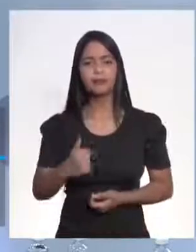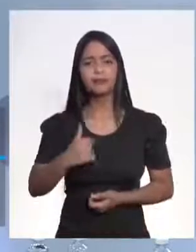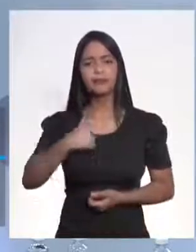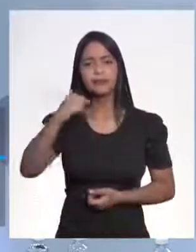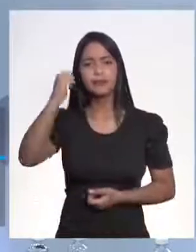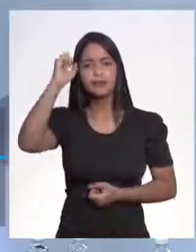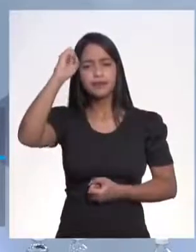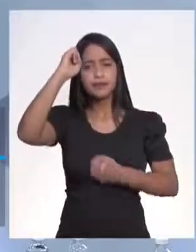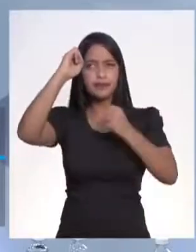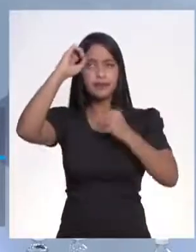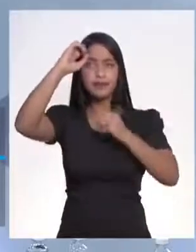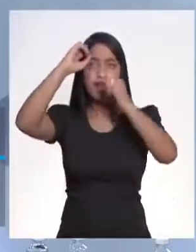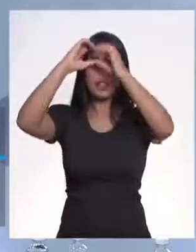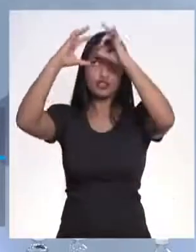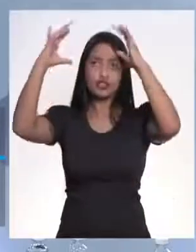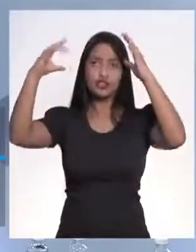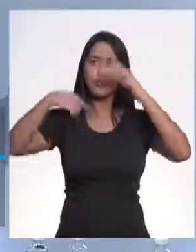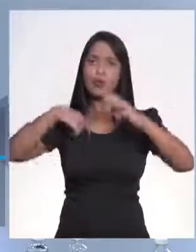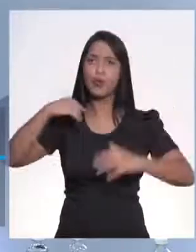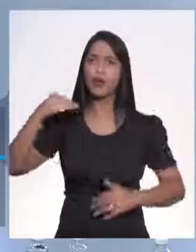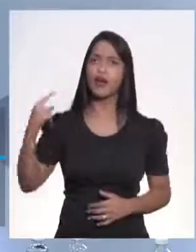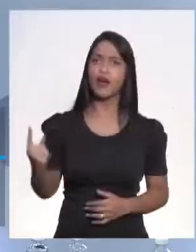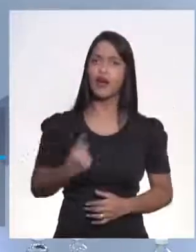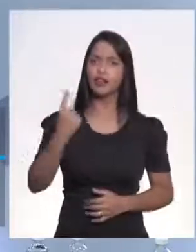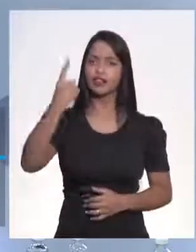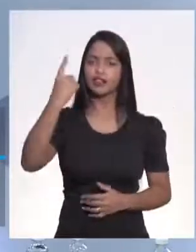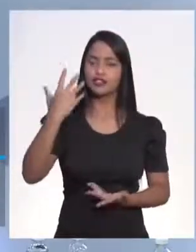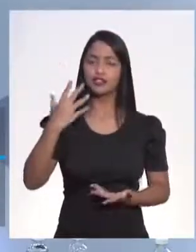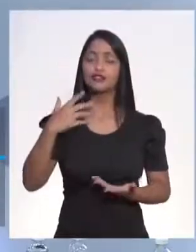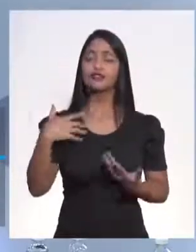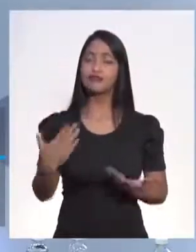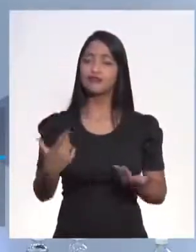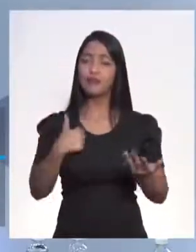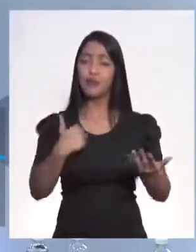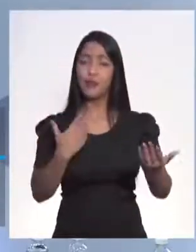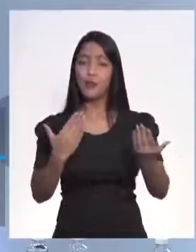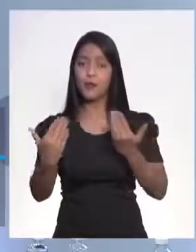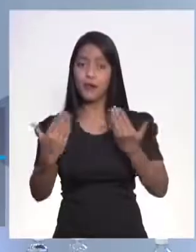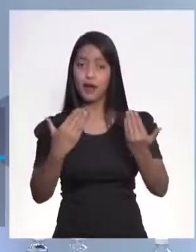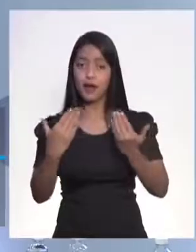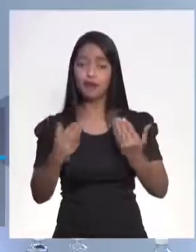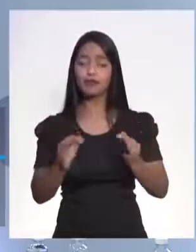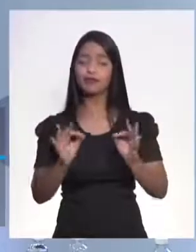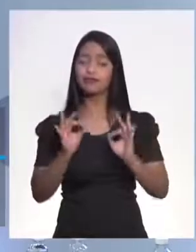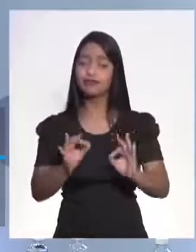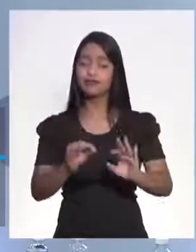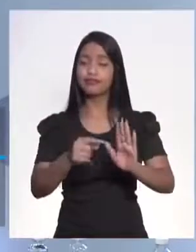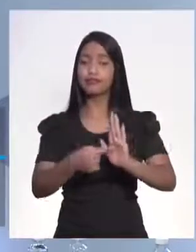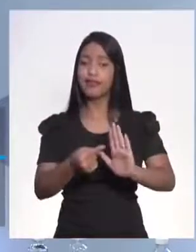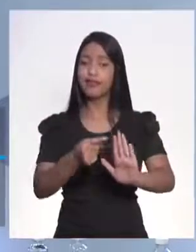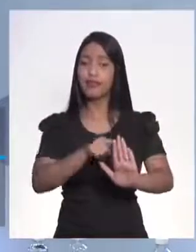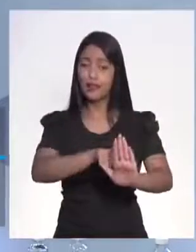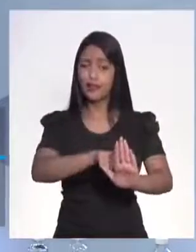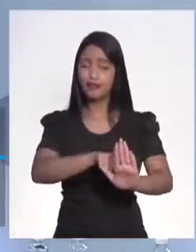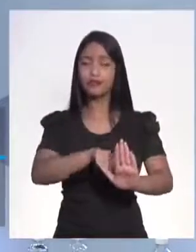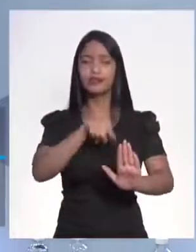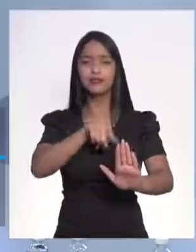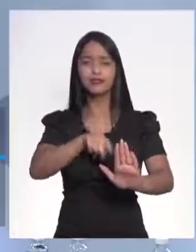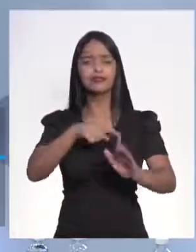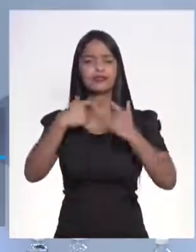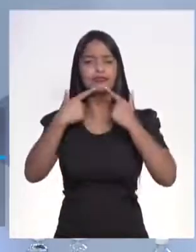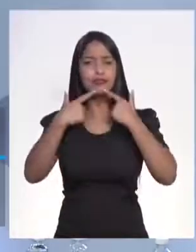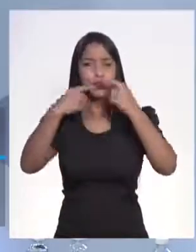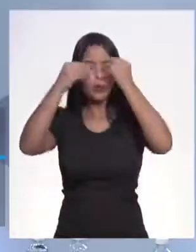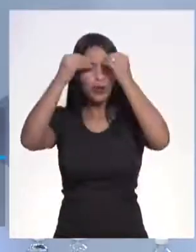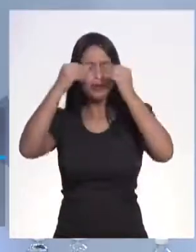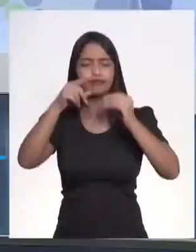imagino me projeto como grande e aí eu fiz uma comparação por semelhança e se chama metáfora que eu sentido figurado mais usado mas